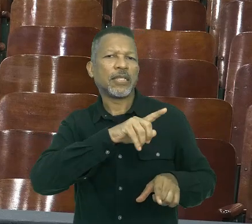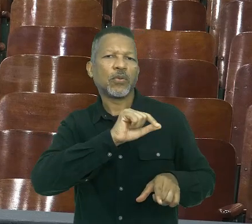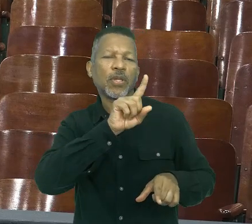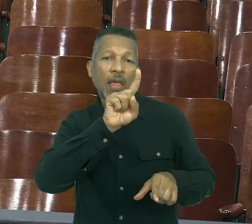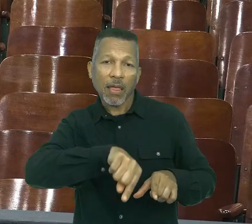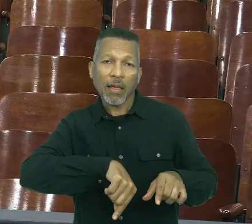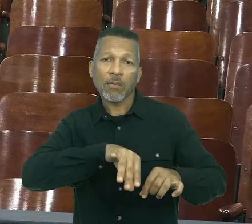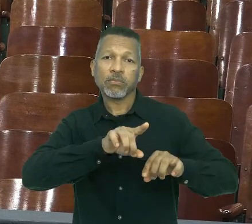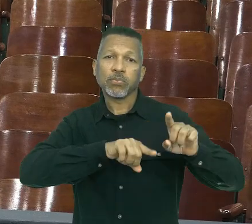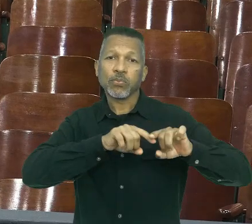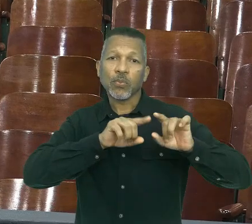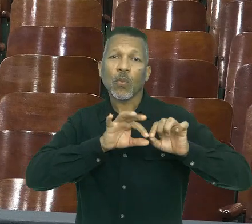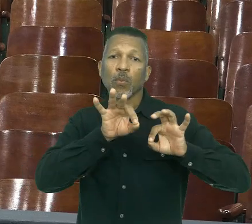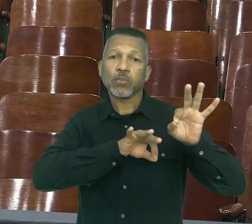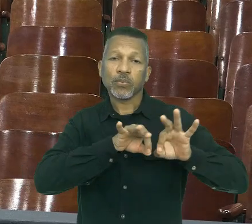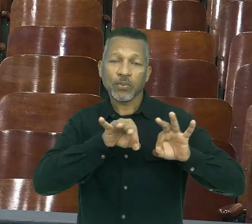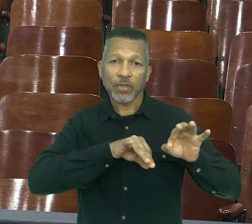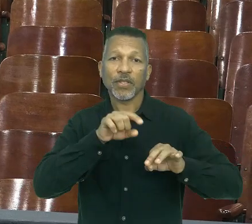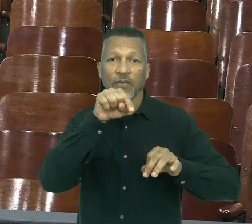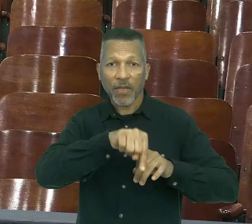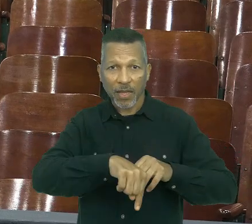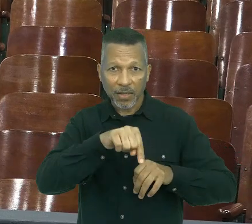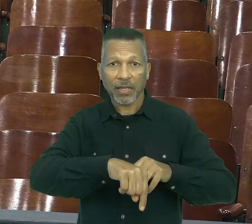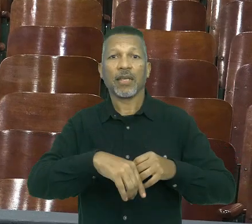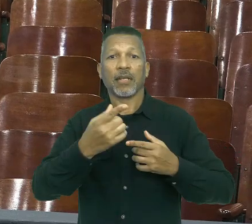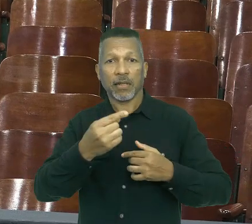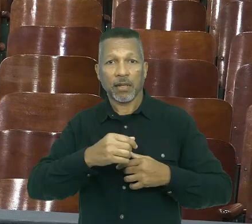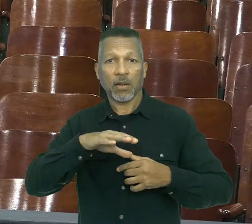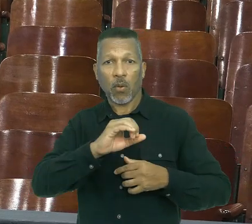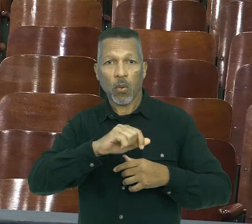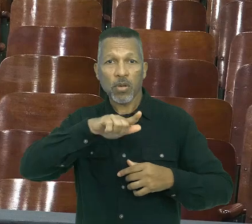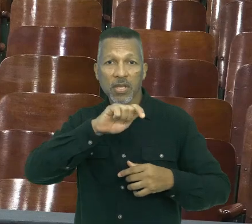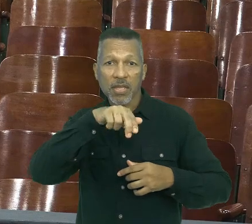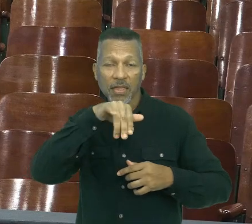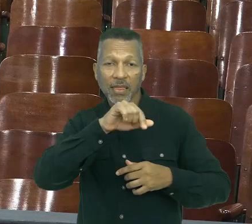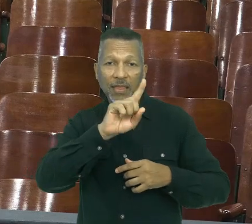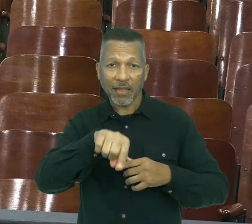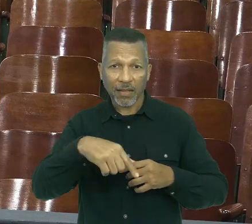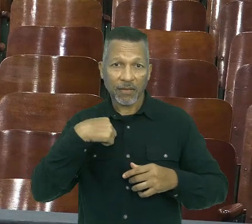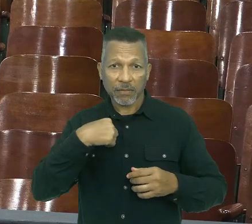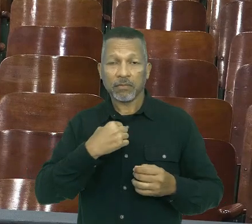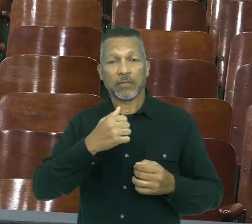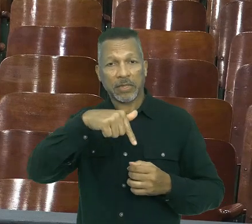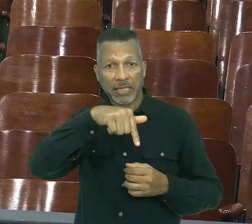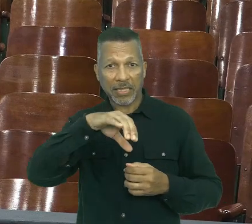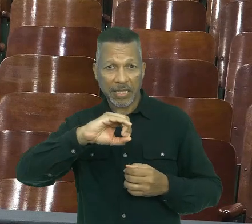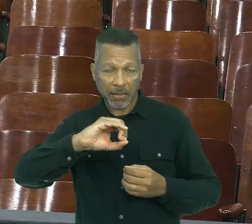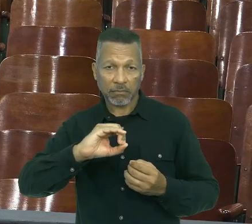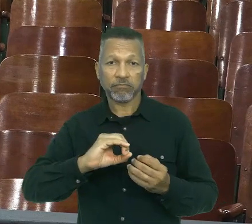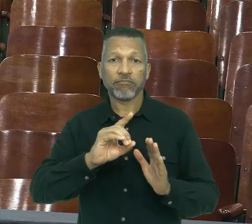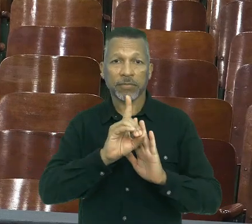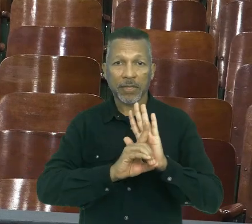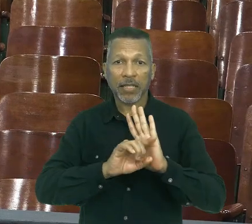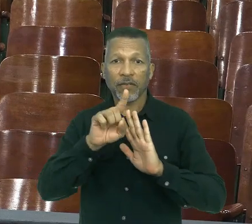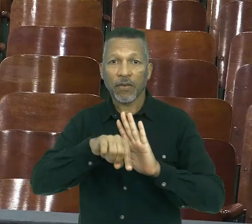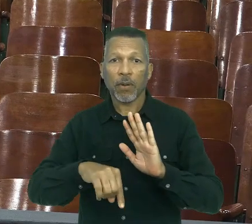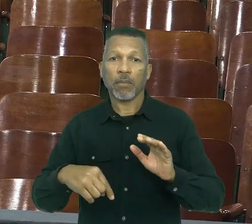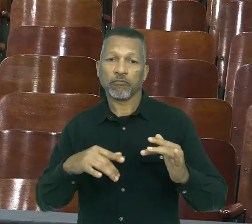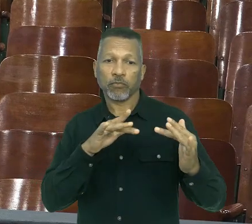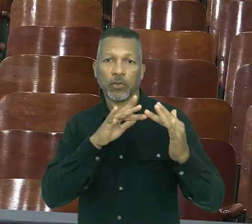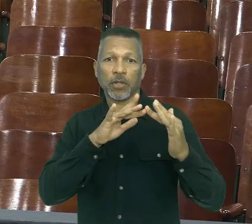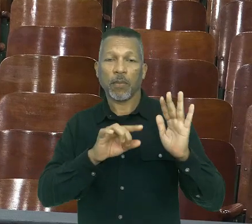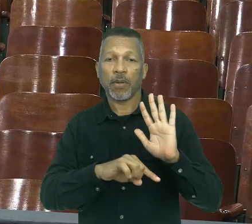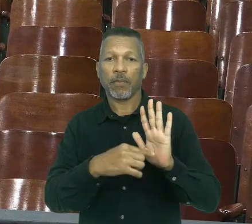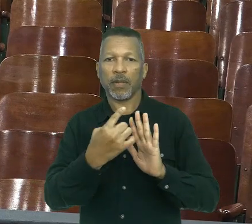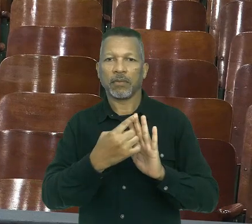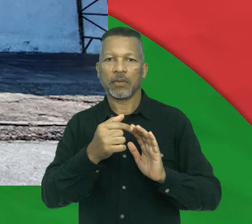cultural e foi aqui na Academia Olguim, surgida na década de 70, que foi o primeiro contato dela com a arte. O